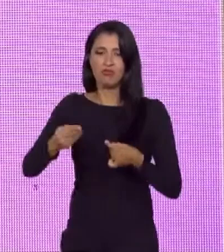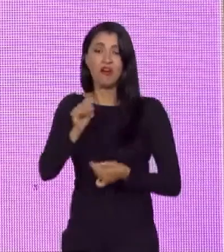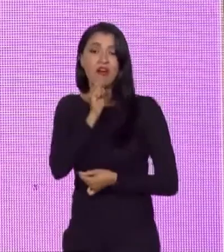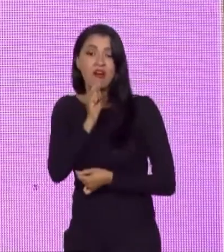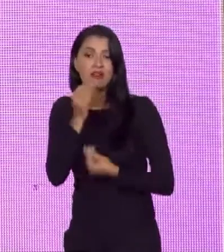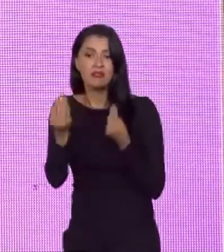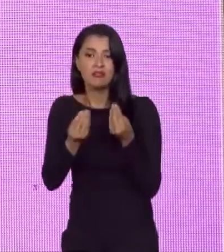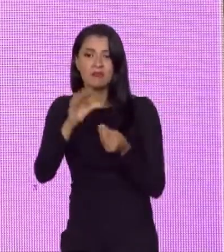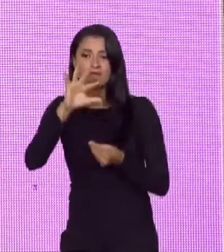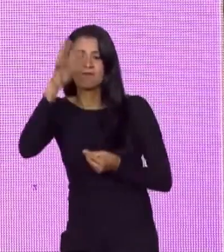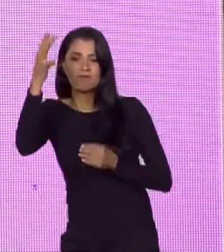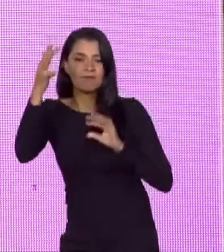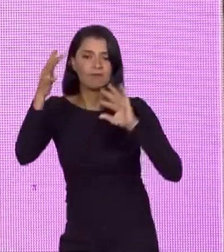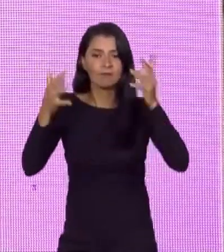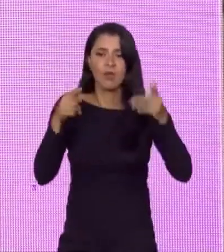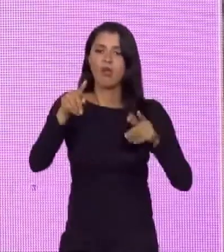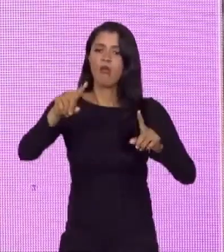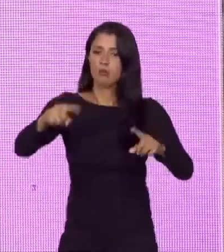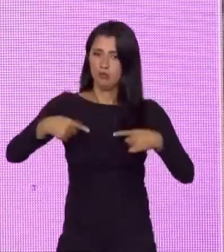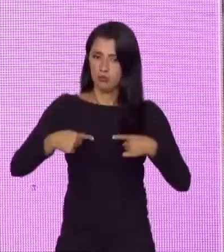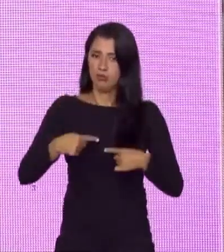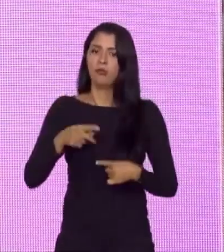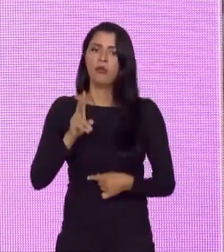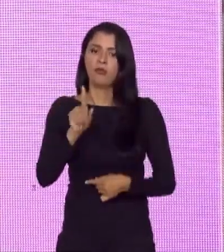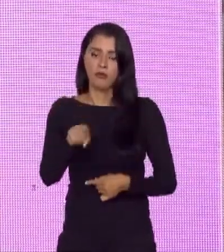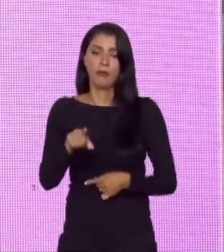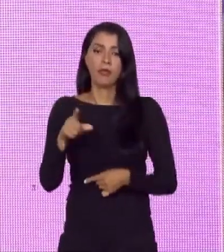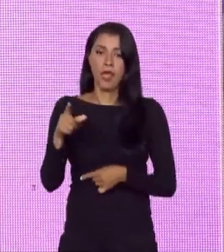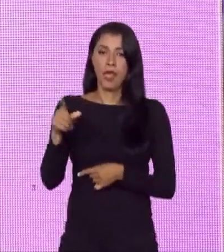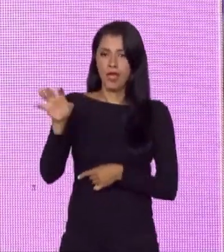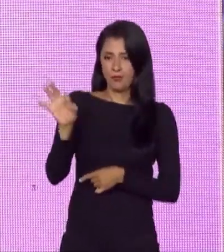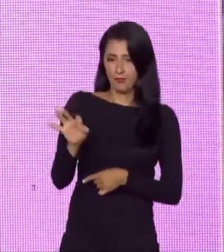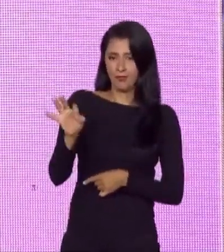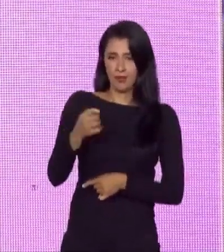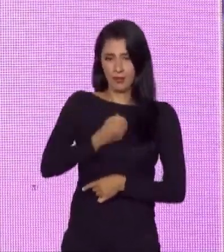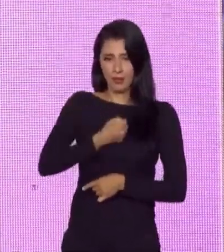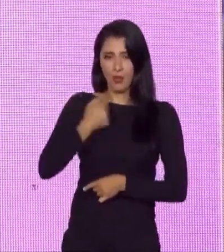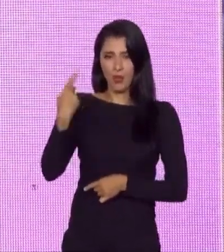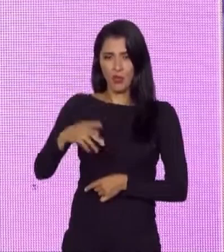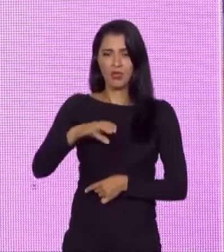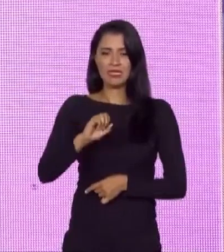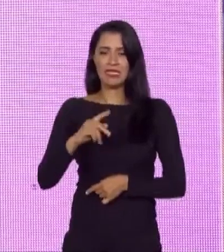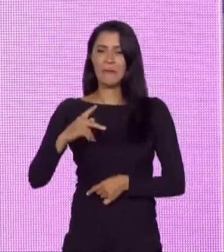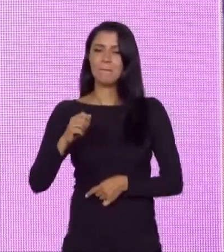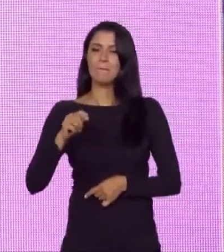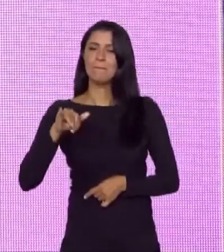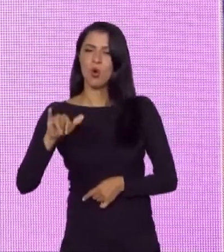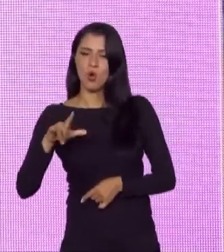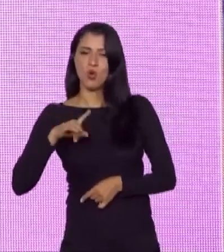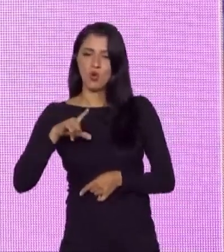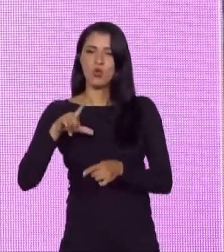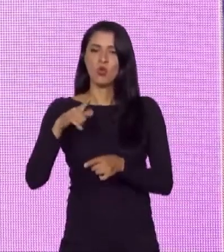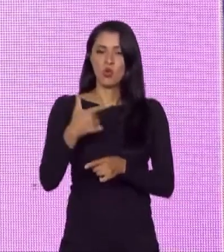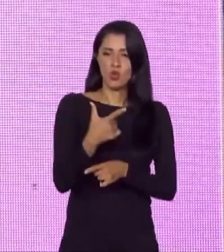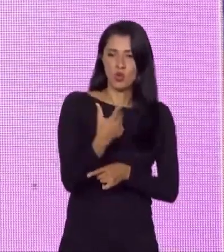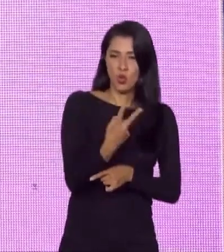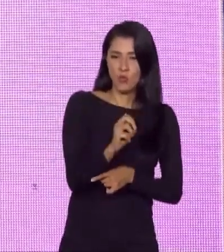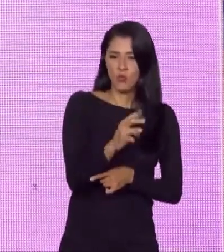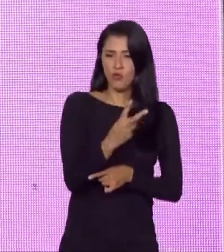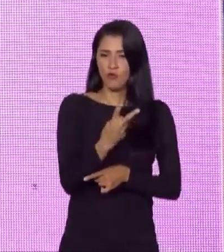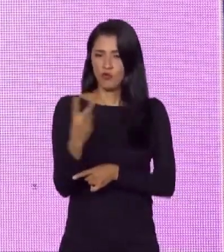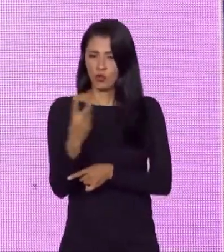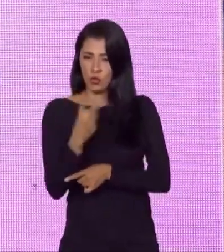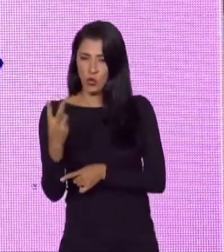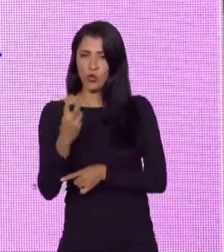ainda é um grande desafio. Segundo os dados da CEPAL de 2022, o Brasil está nas últimas posições em todos